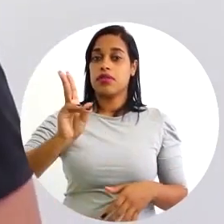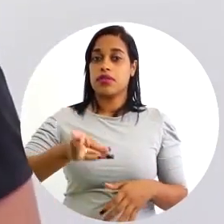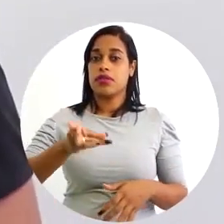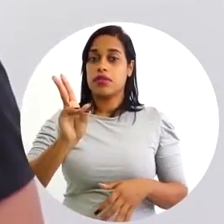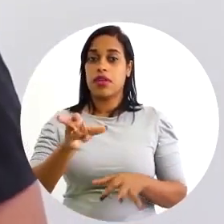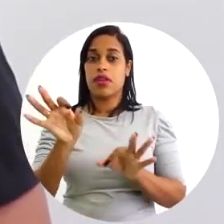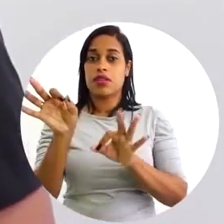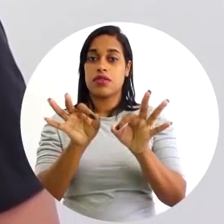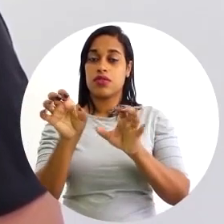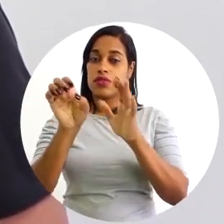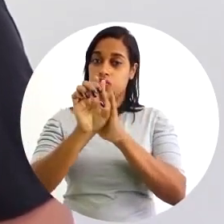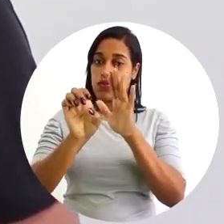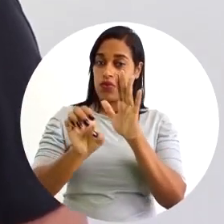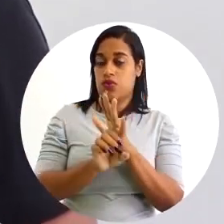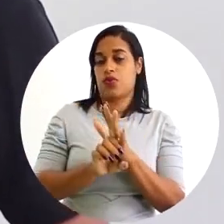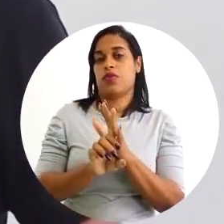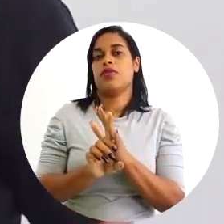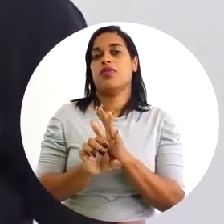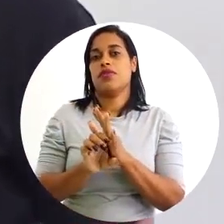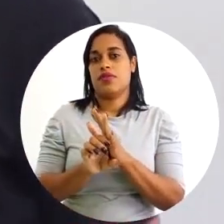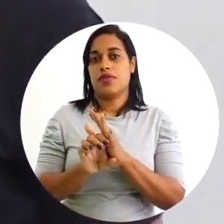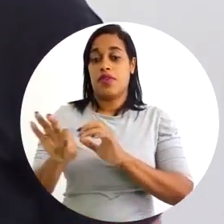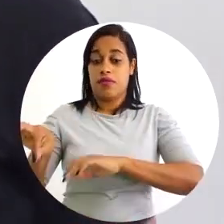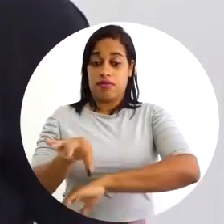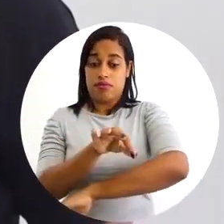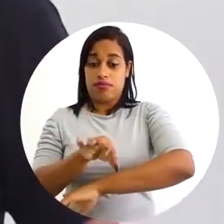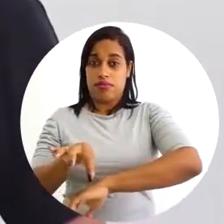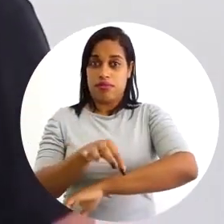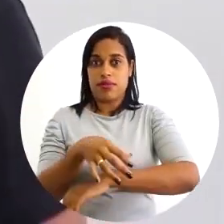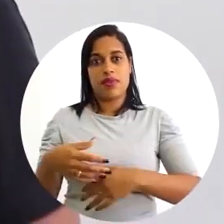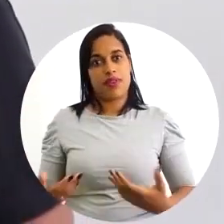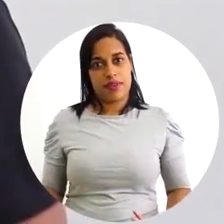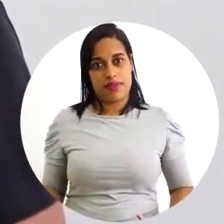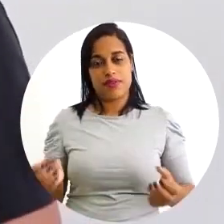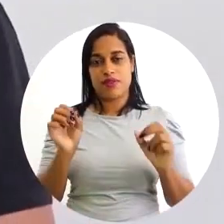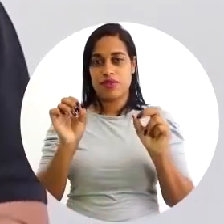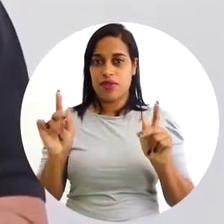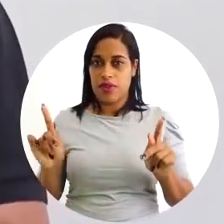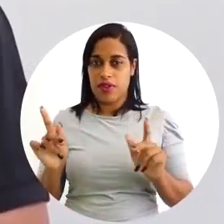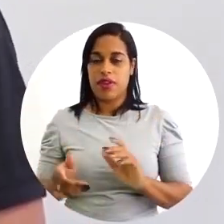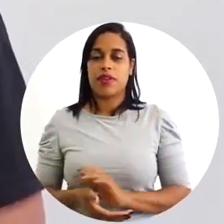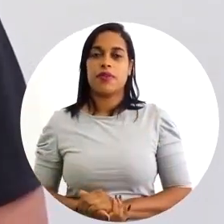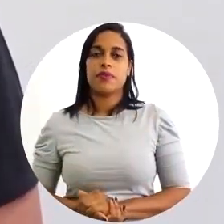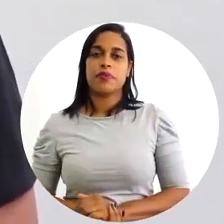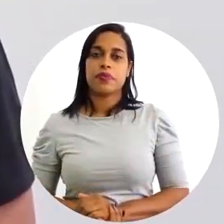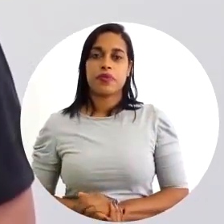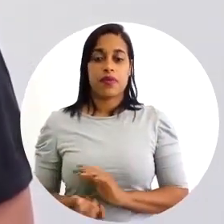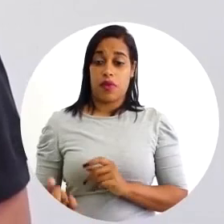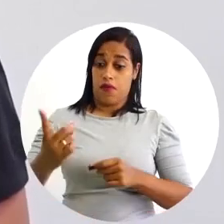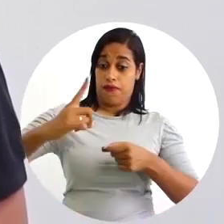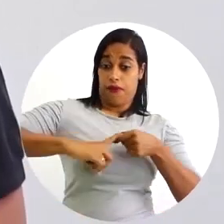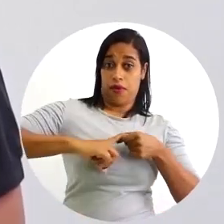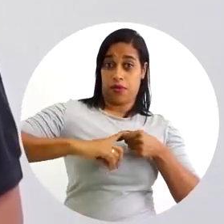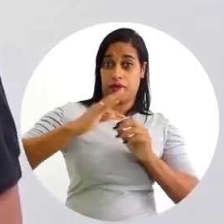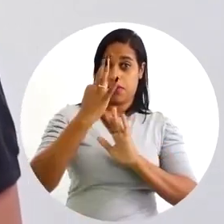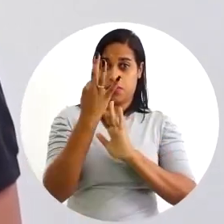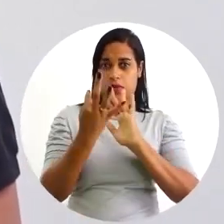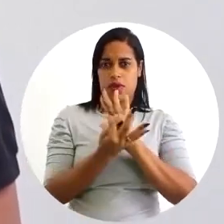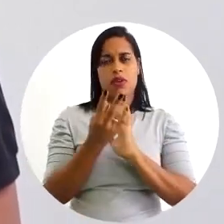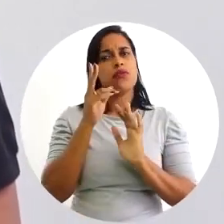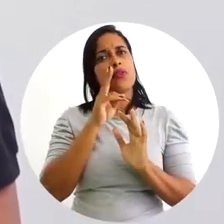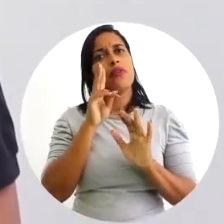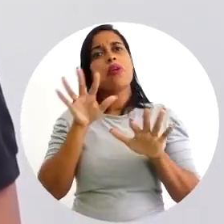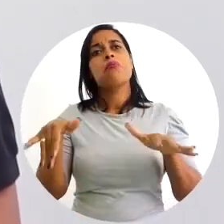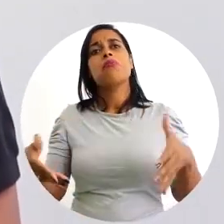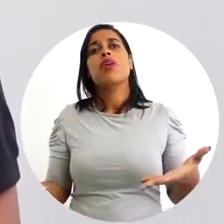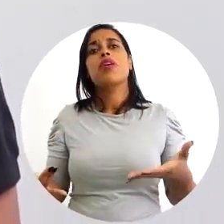as infraestruturas físicas, né, da nação? Okay? Então, aí você pode voltar no texto lá e ver